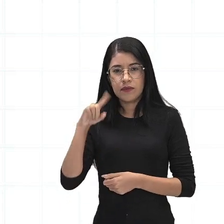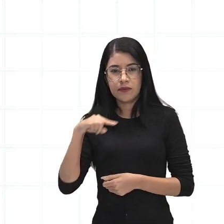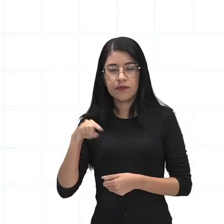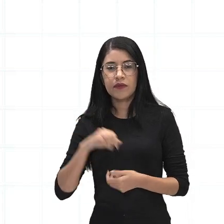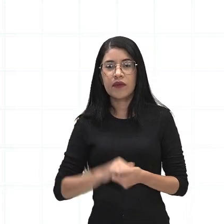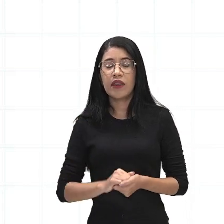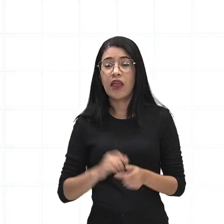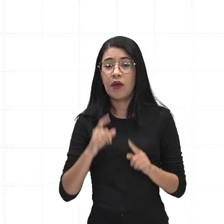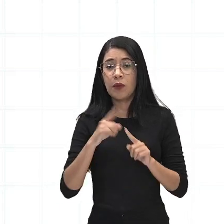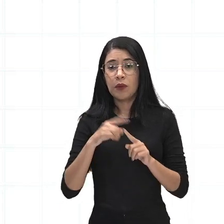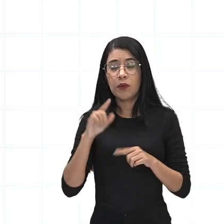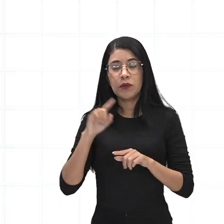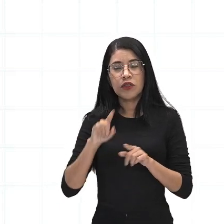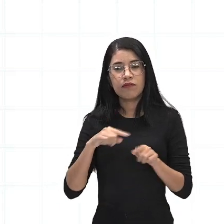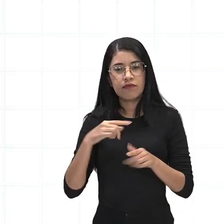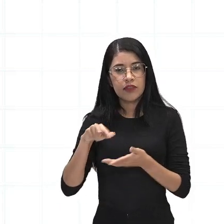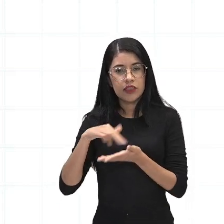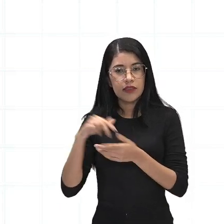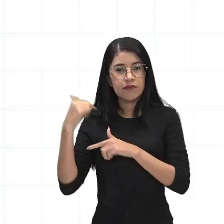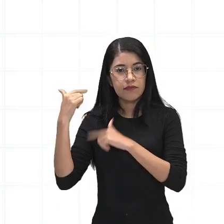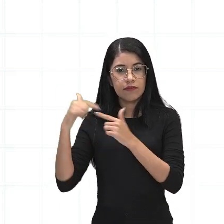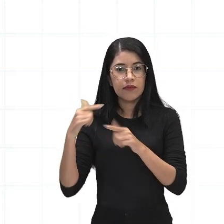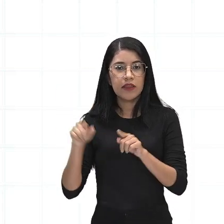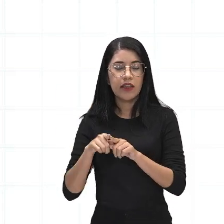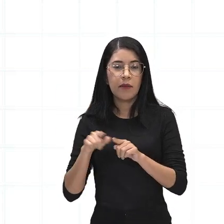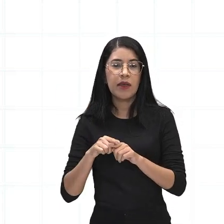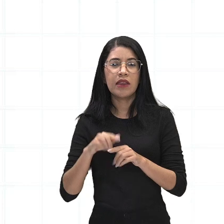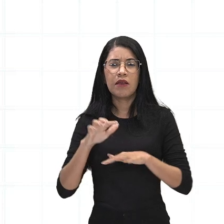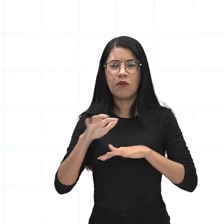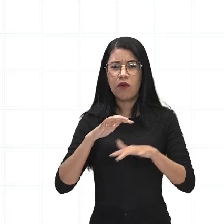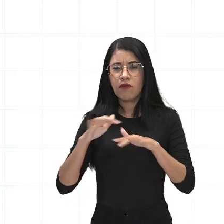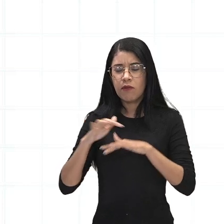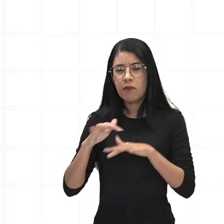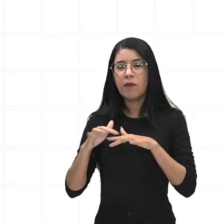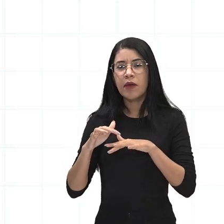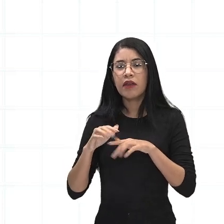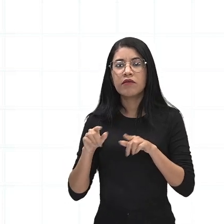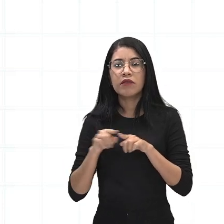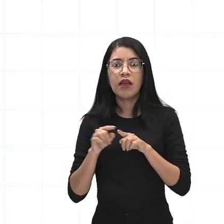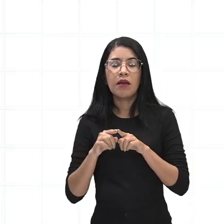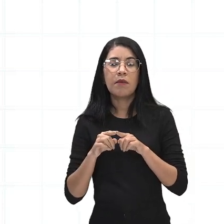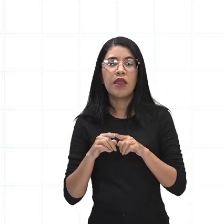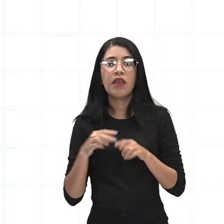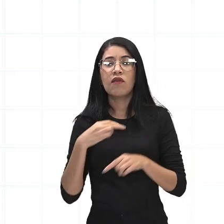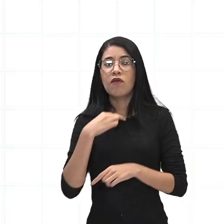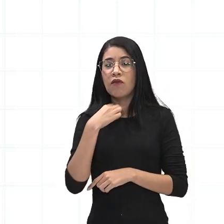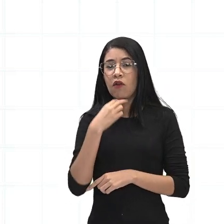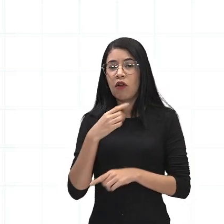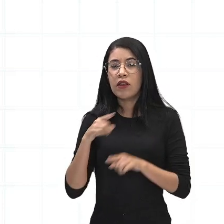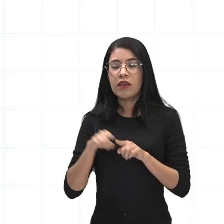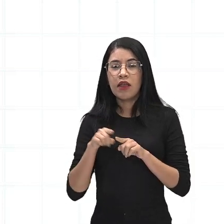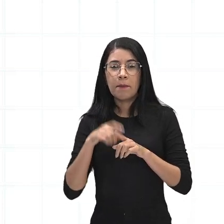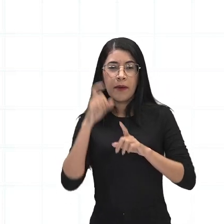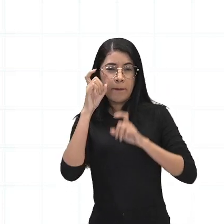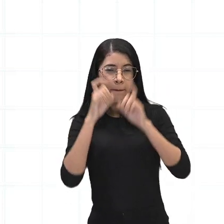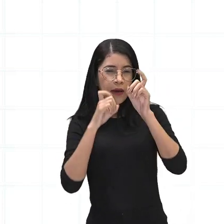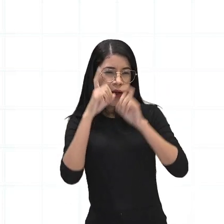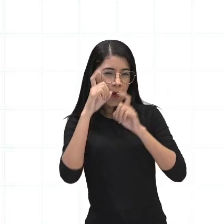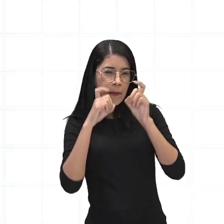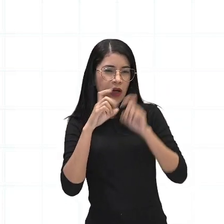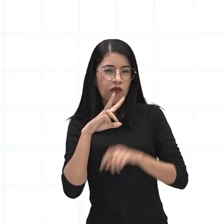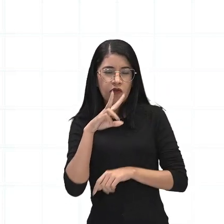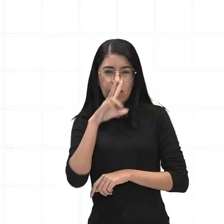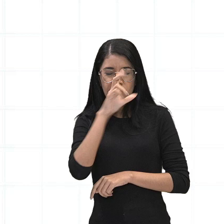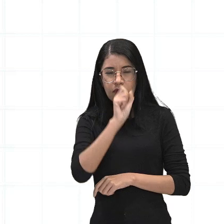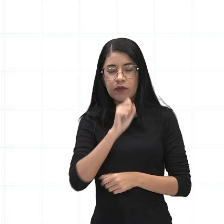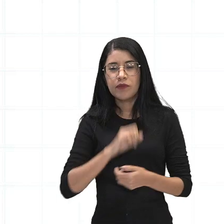uma dança tradicional que envolve movimentos vigorosos, vocalizações e expressões faciais intensas.